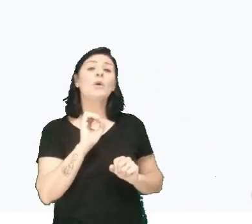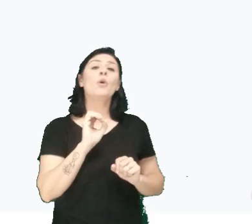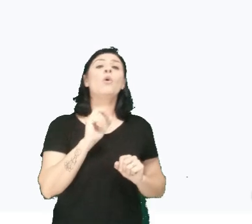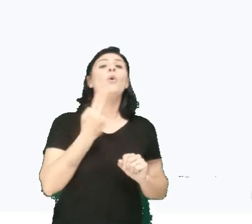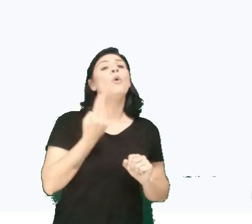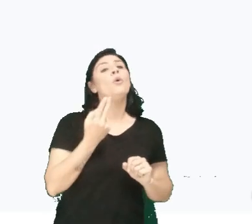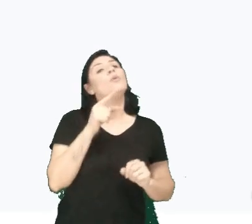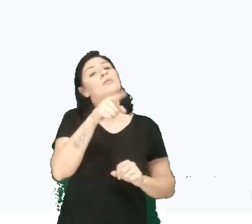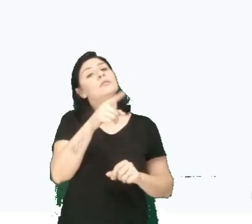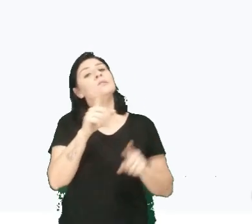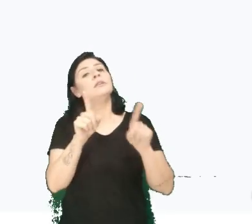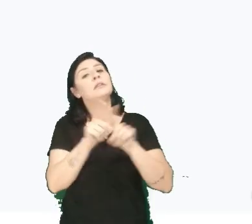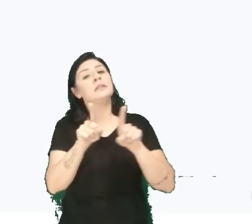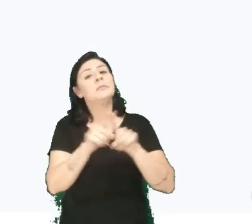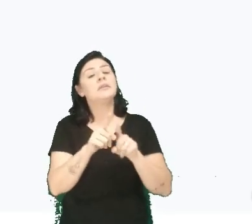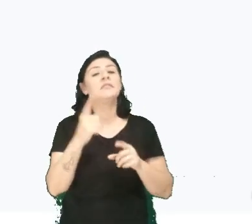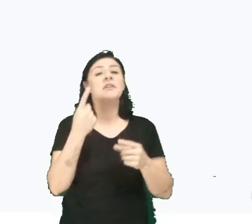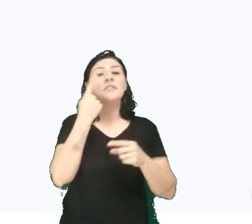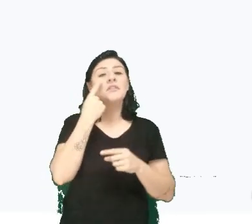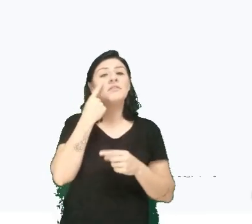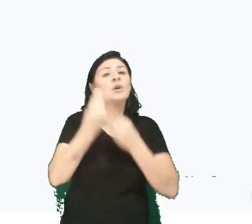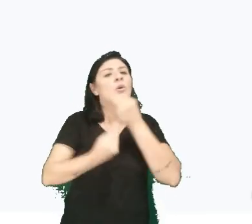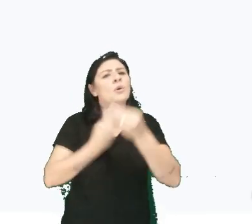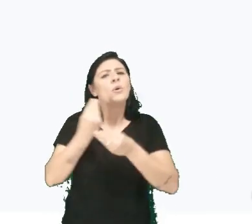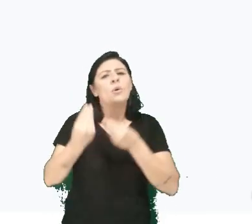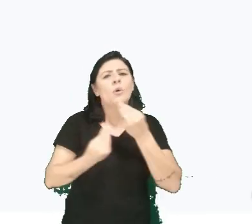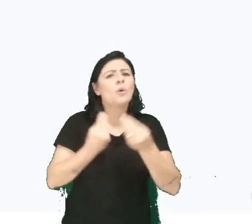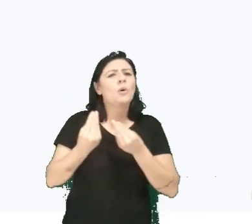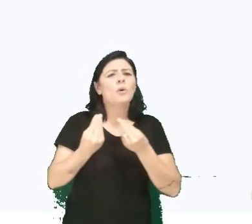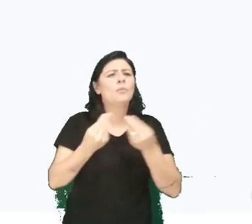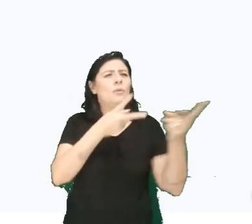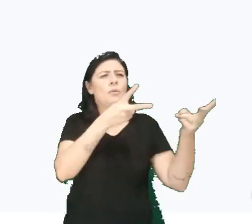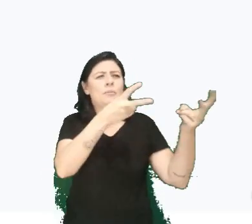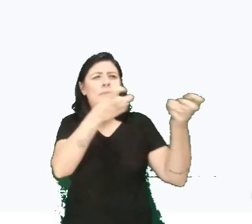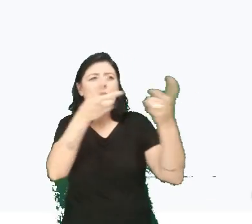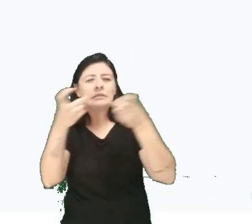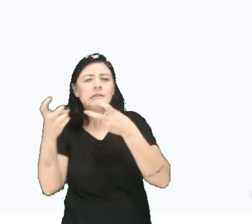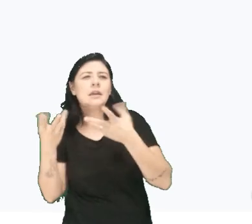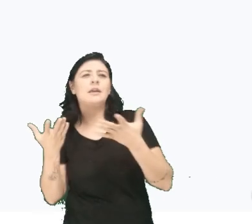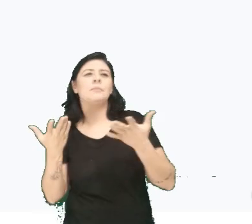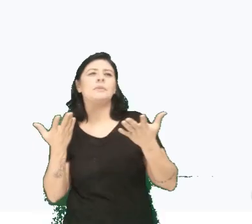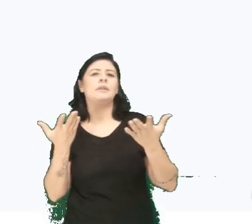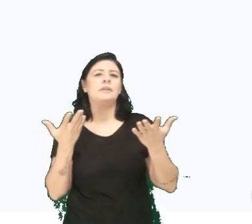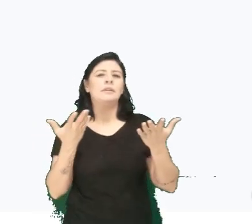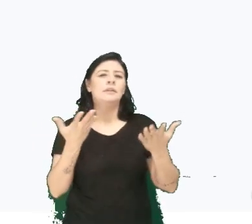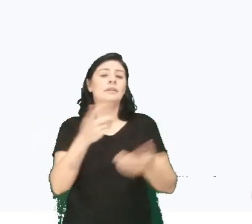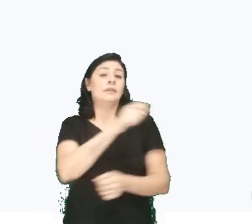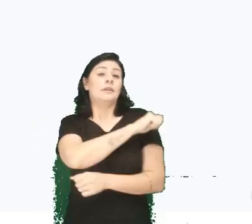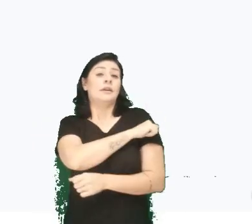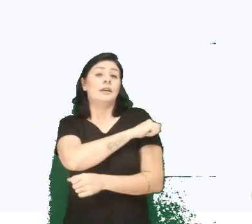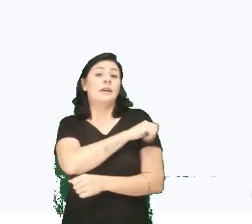você vai estabelecer atividades sistematizadas, para que você possa perceber se esse estudante,